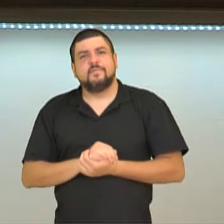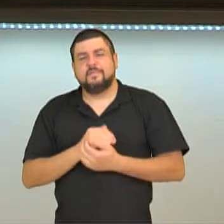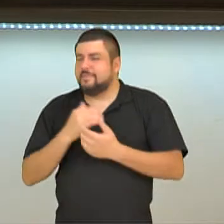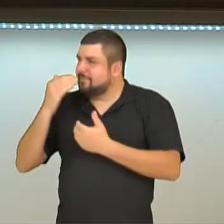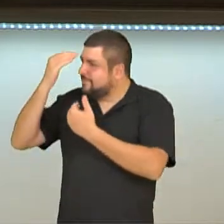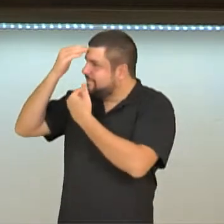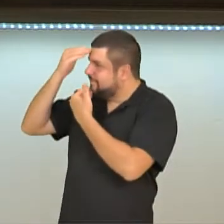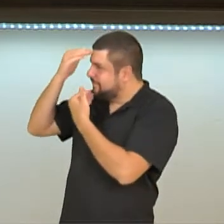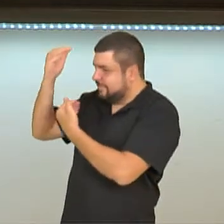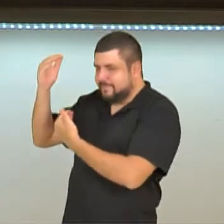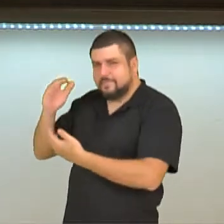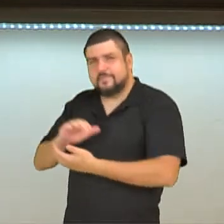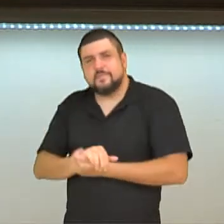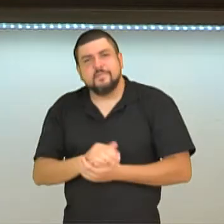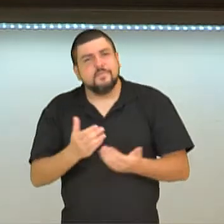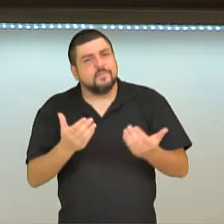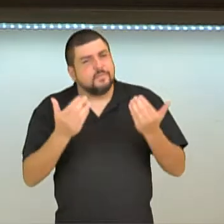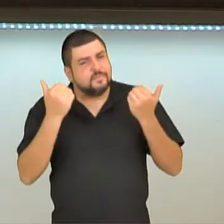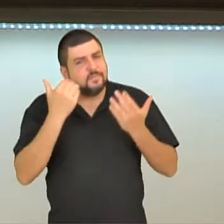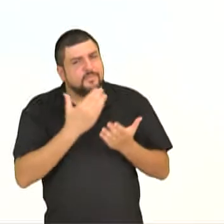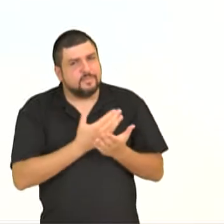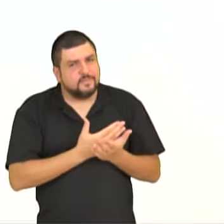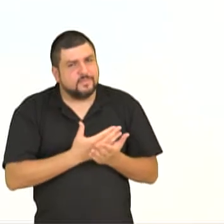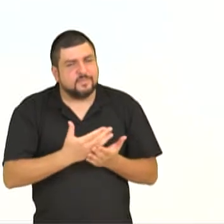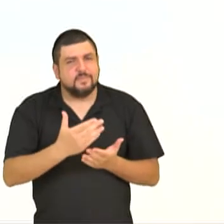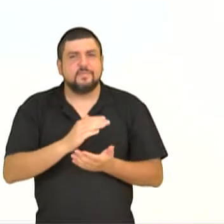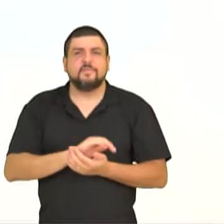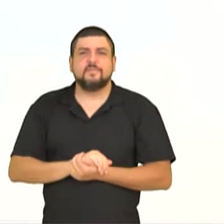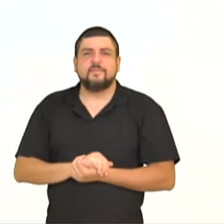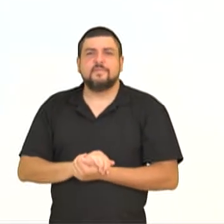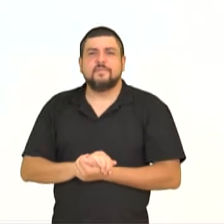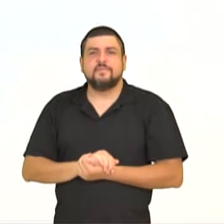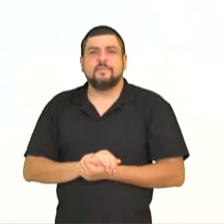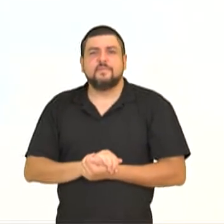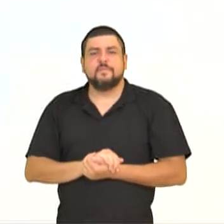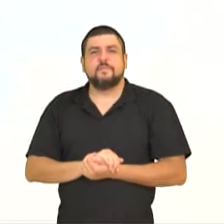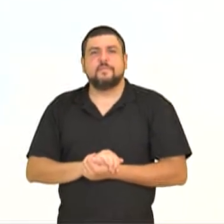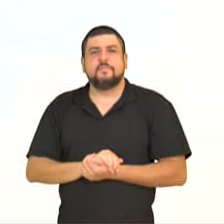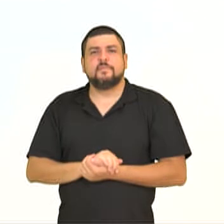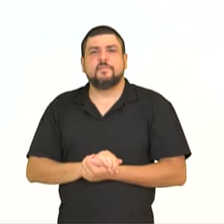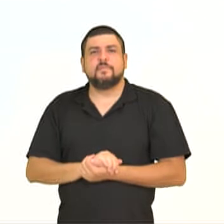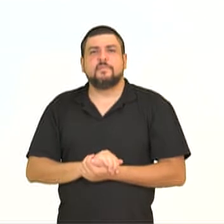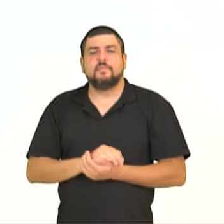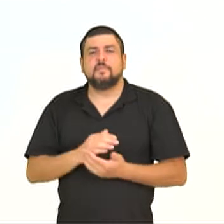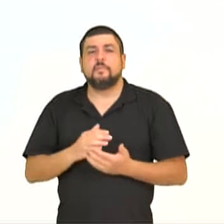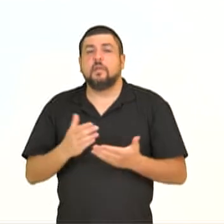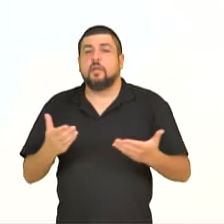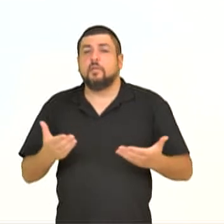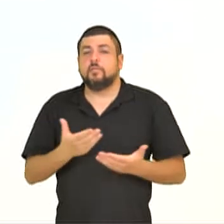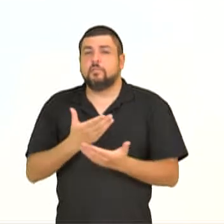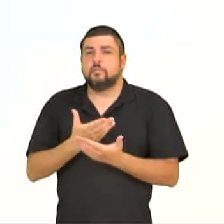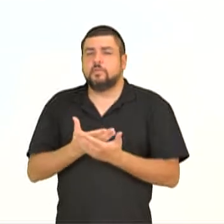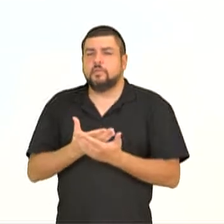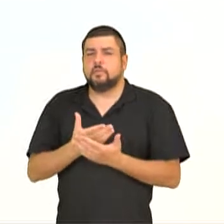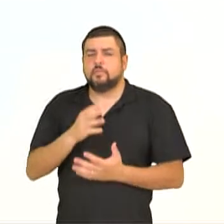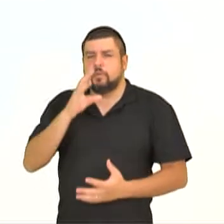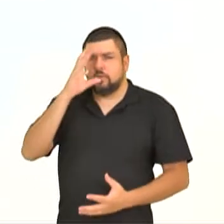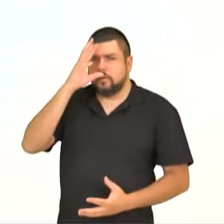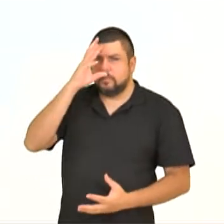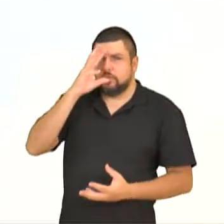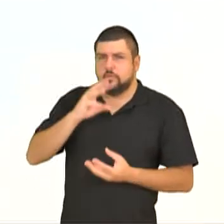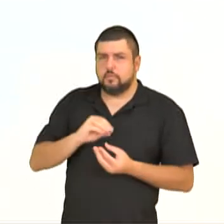Vamos lá, então? Vamos a seguir. Quais são os objetivos da nossa aula de hoje? Compreender para que sirve o